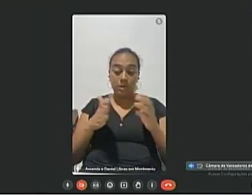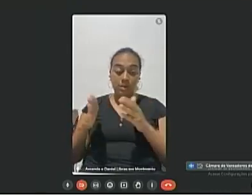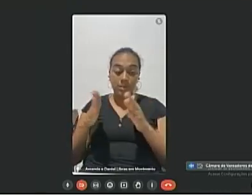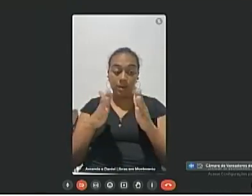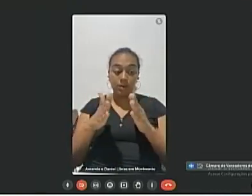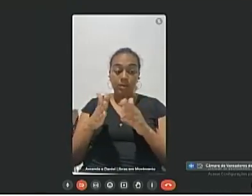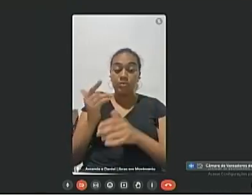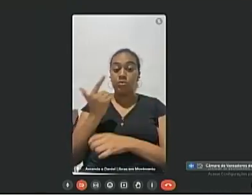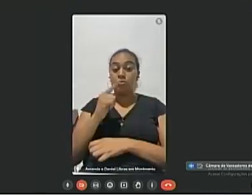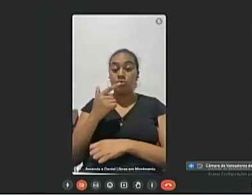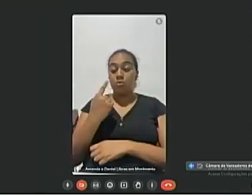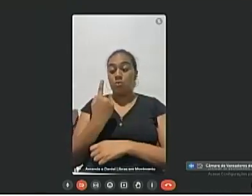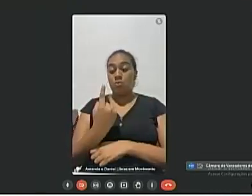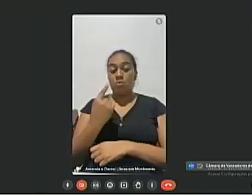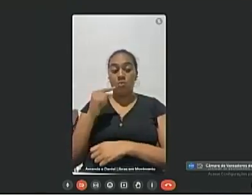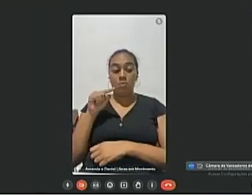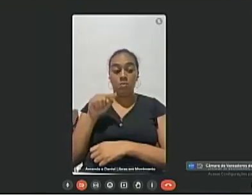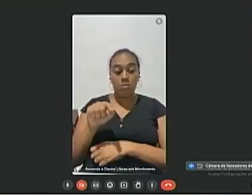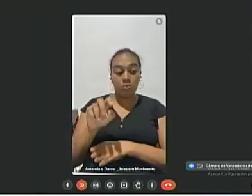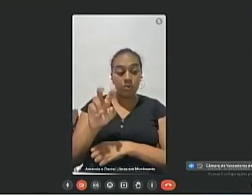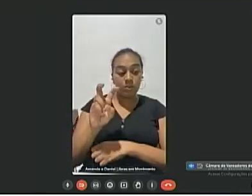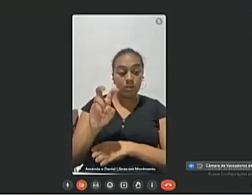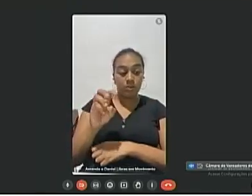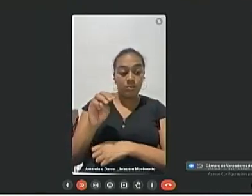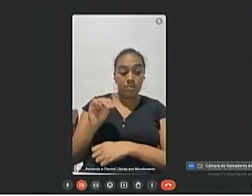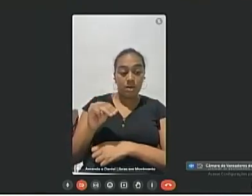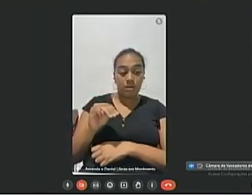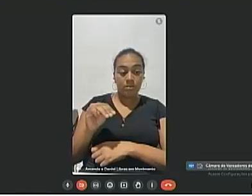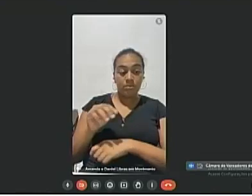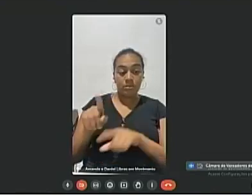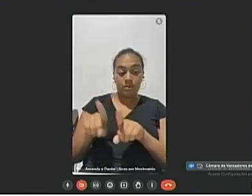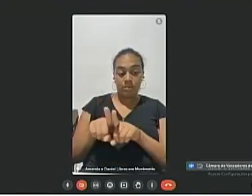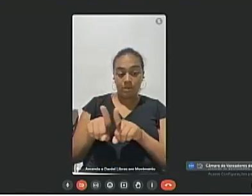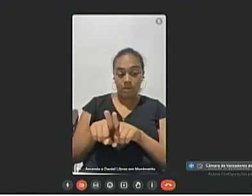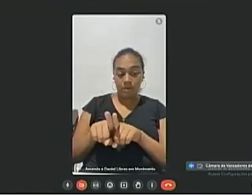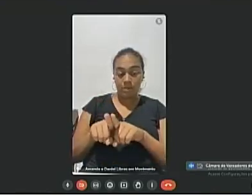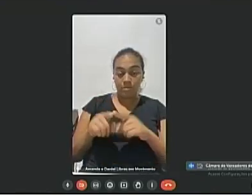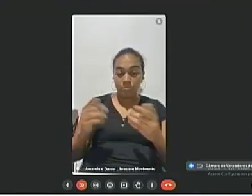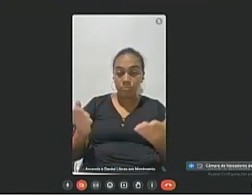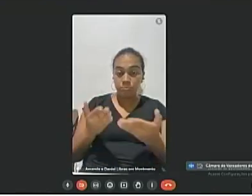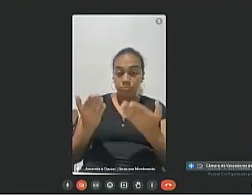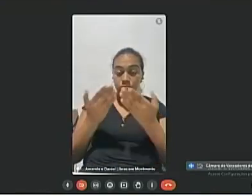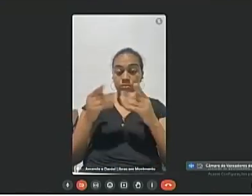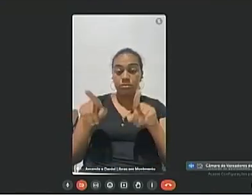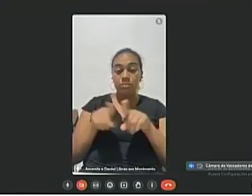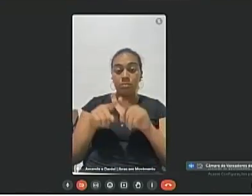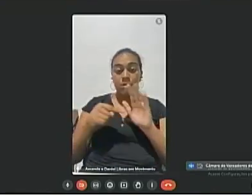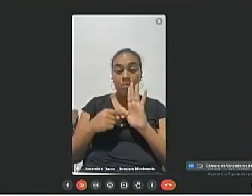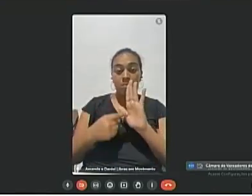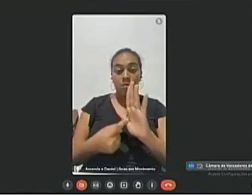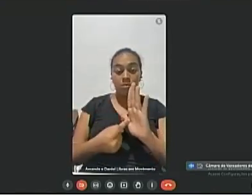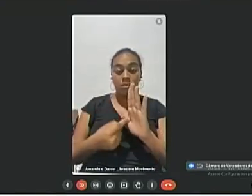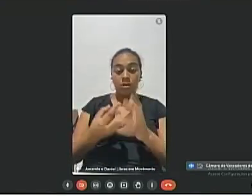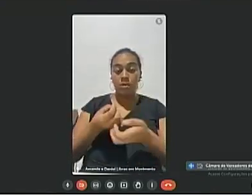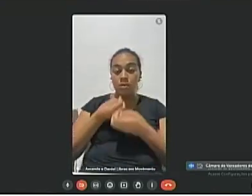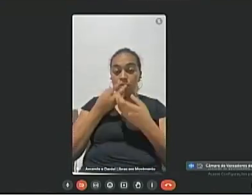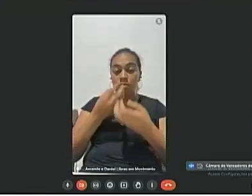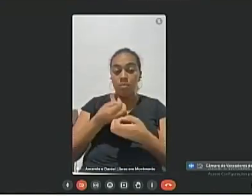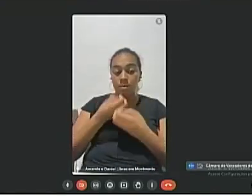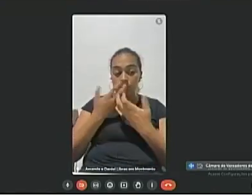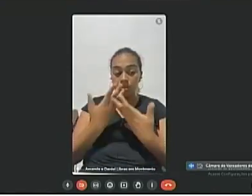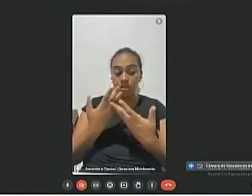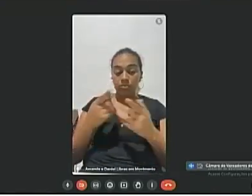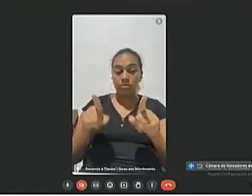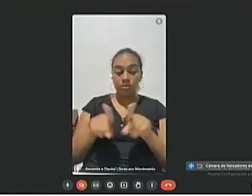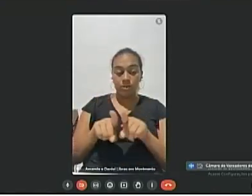mais do que 1,5 metros de altura, de diques. Essa estimativa de custos são baseados em orçamentos e informações